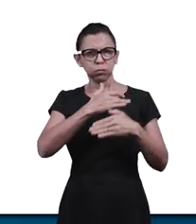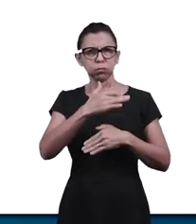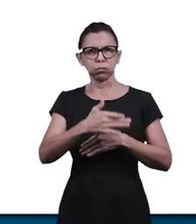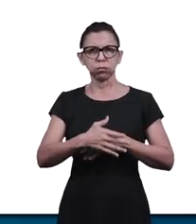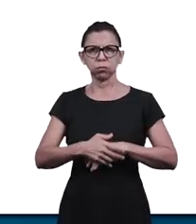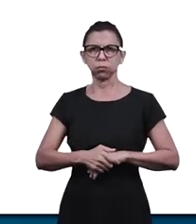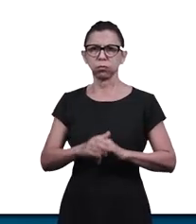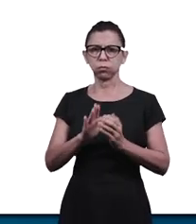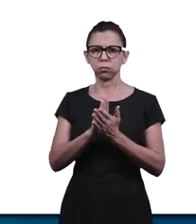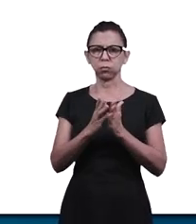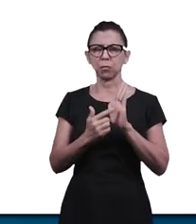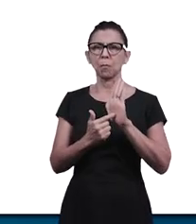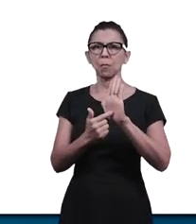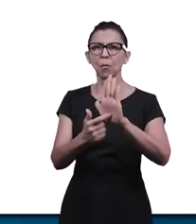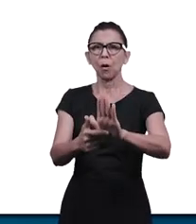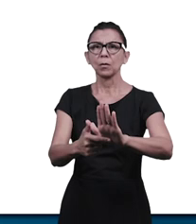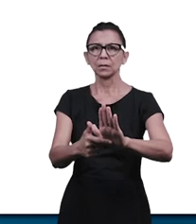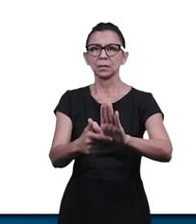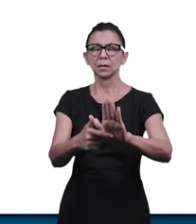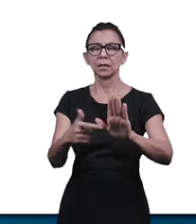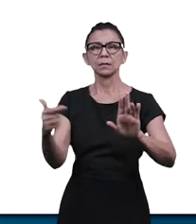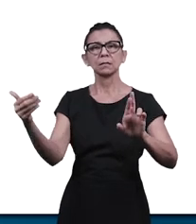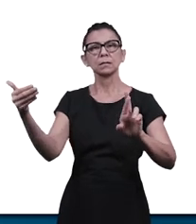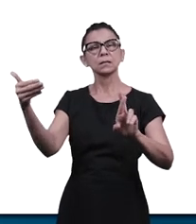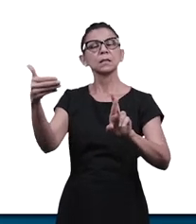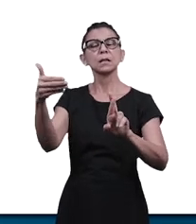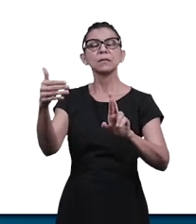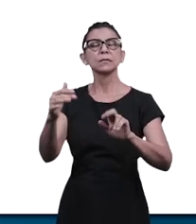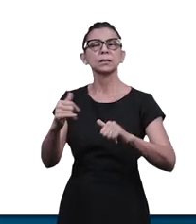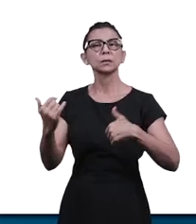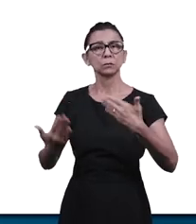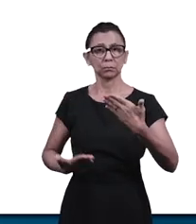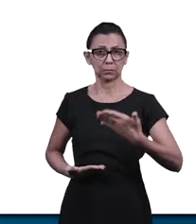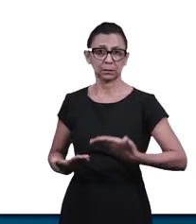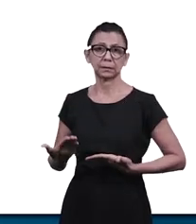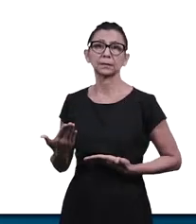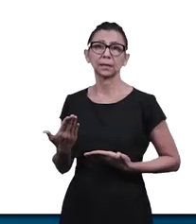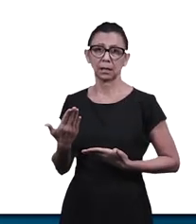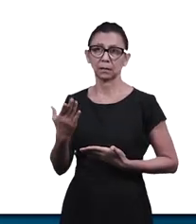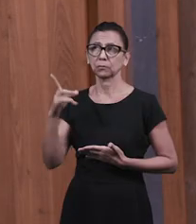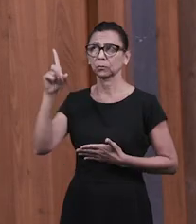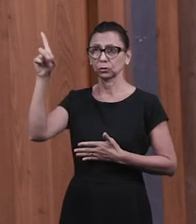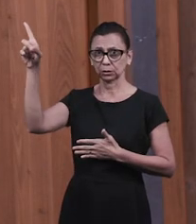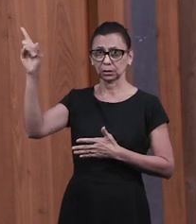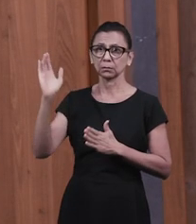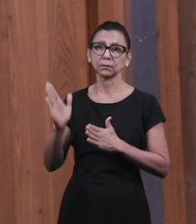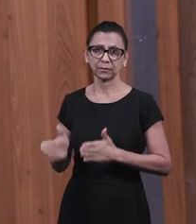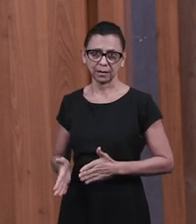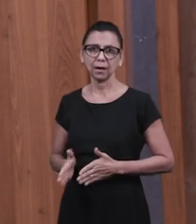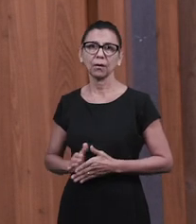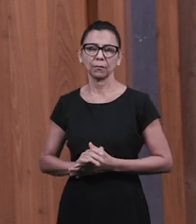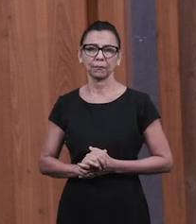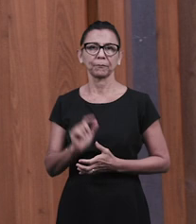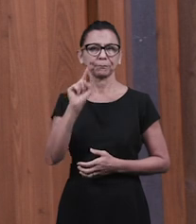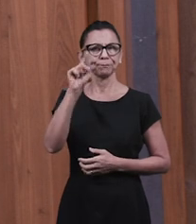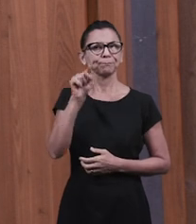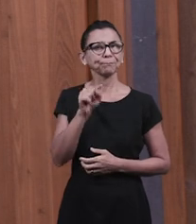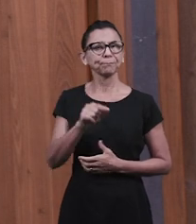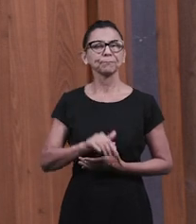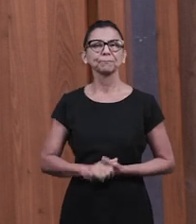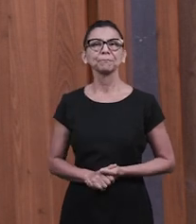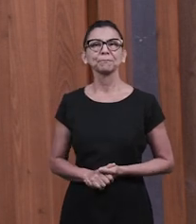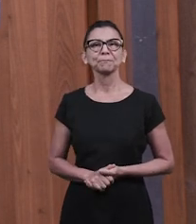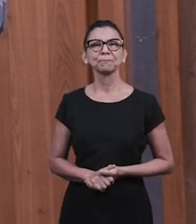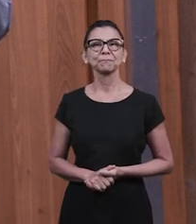Bíblia se referindo a um servo fiel de Deus, ou um servo de Deus, na condição de um servo fiel? Essa